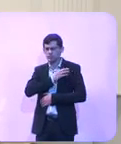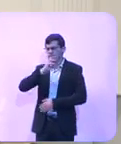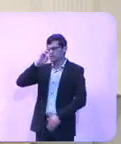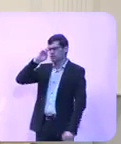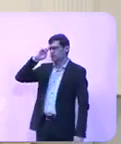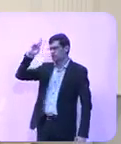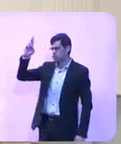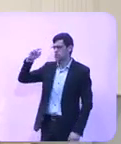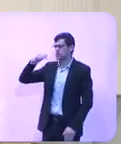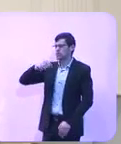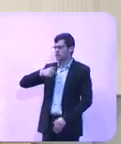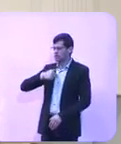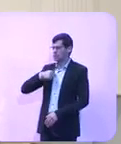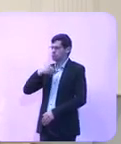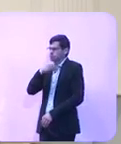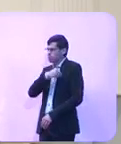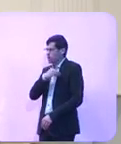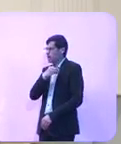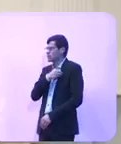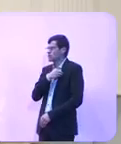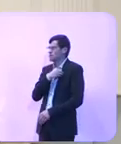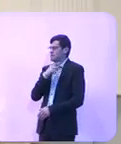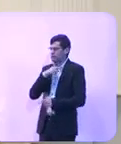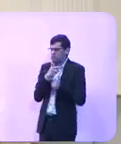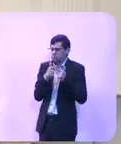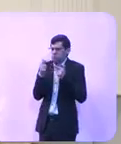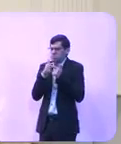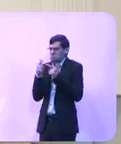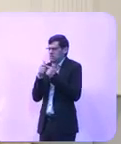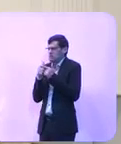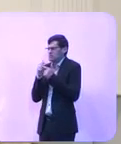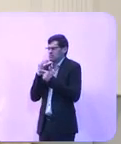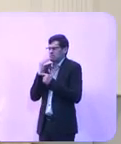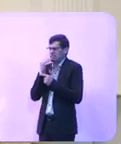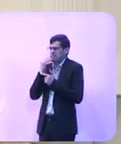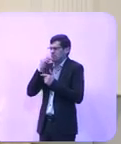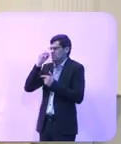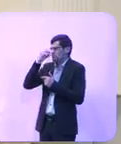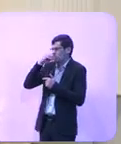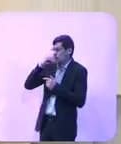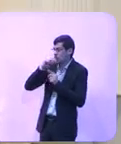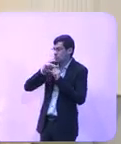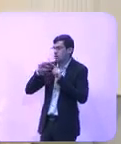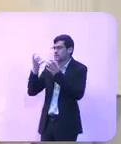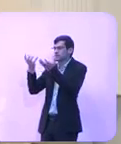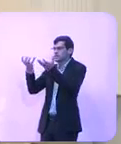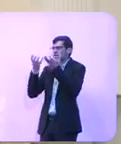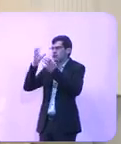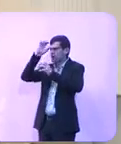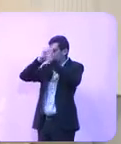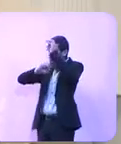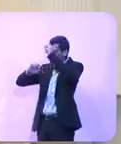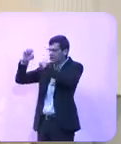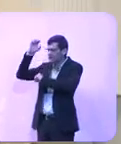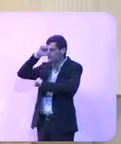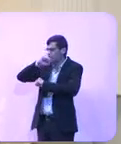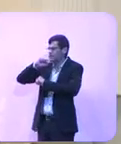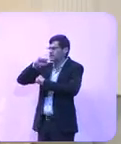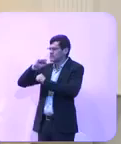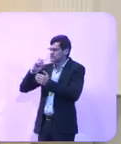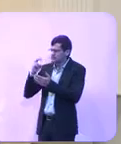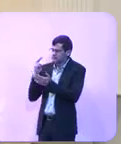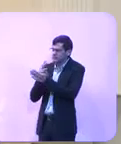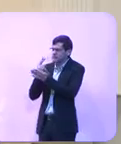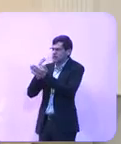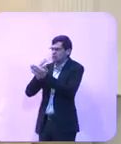te confesso que sou pecador, tenho problemas, defeitos, mas eu quero aprender a andar debaixo